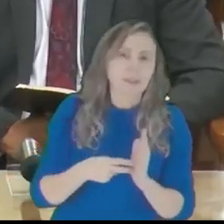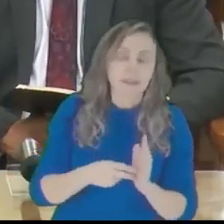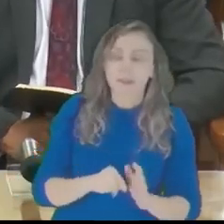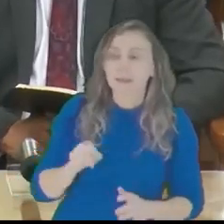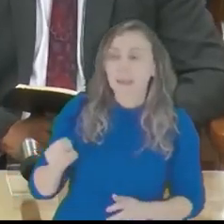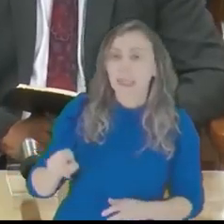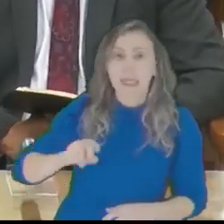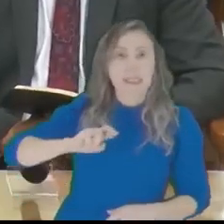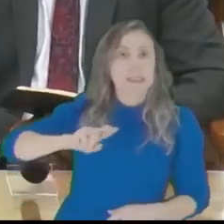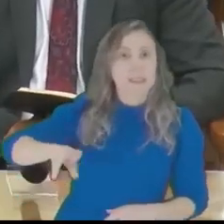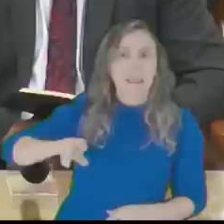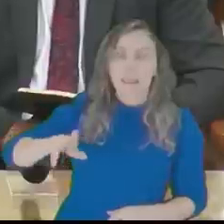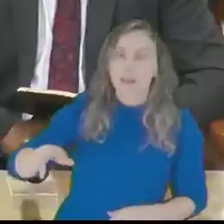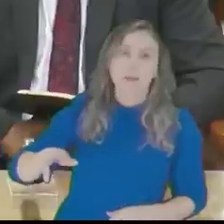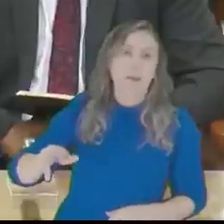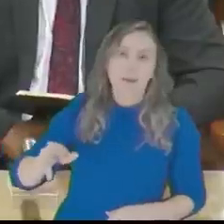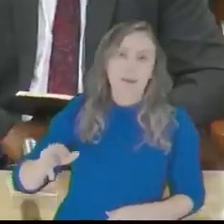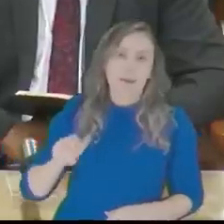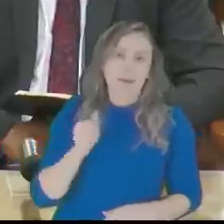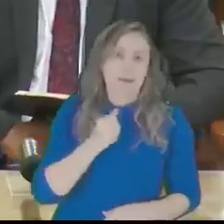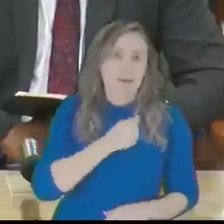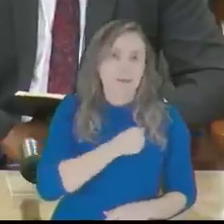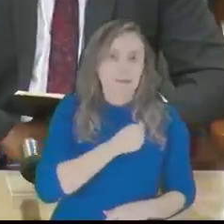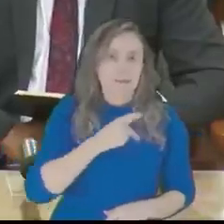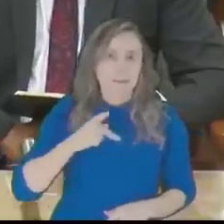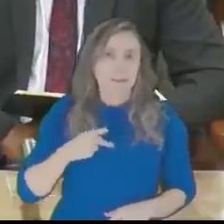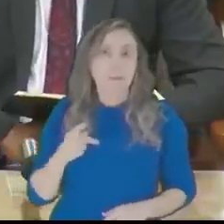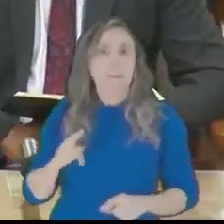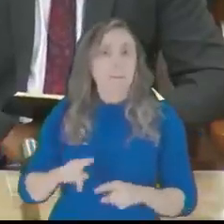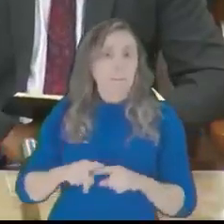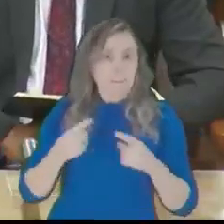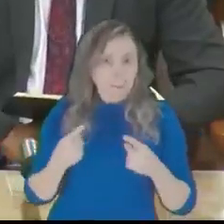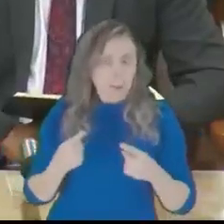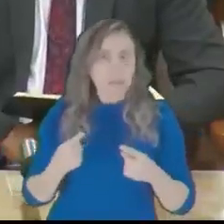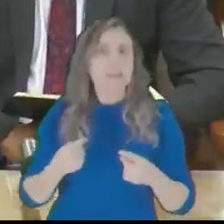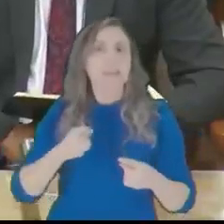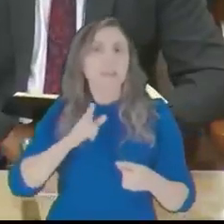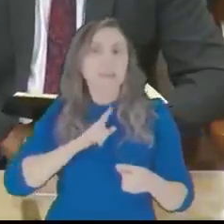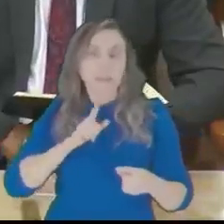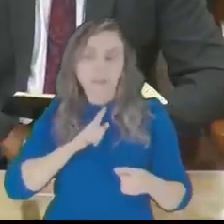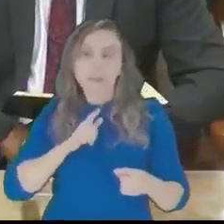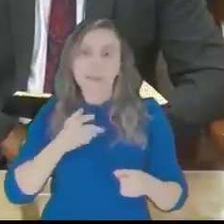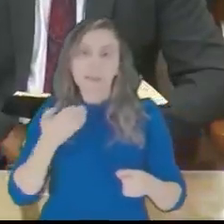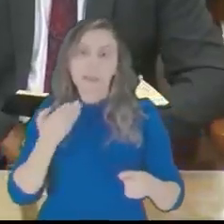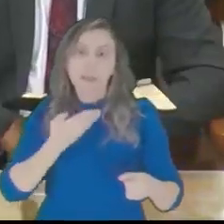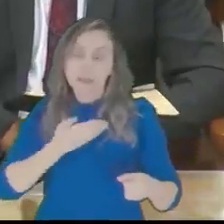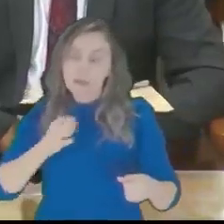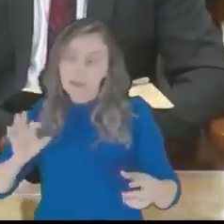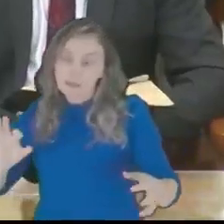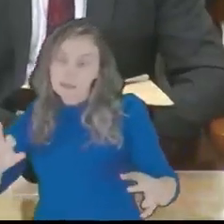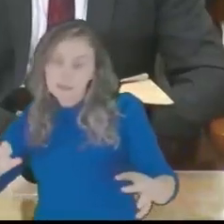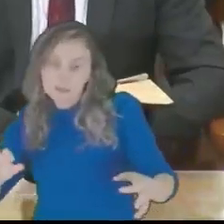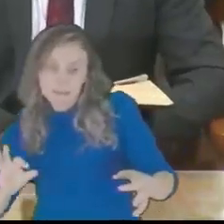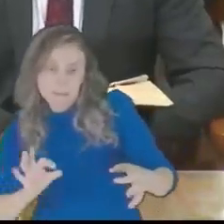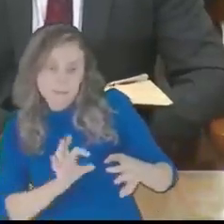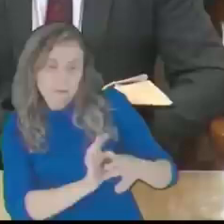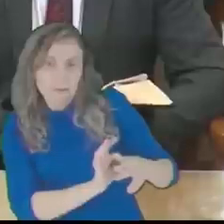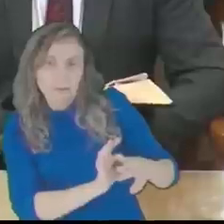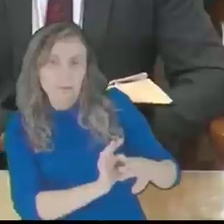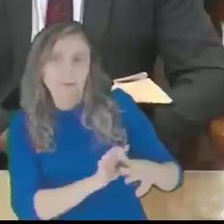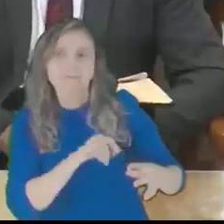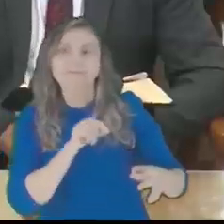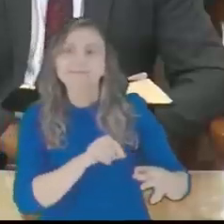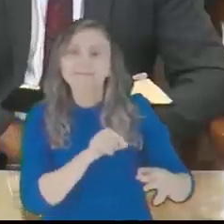a um dos apóstolos. Então, esses varões apostólicos da igreja primitiva,